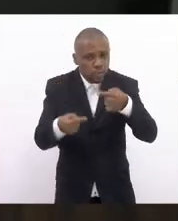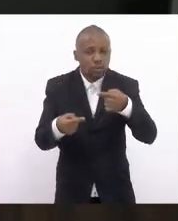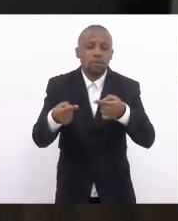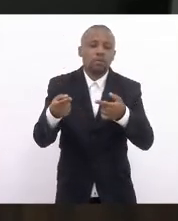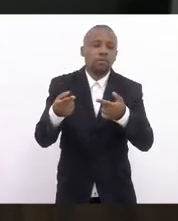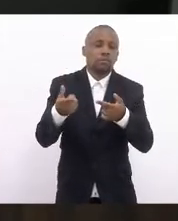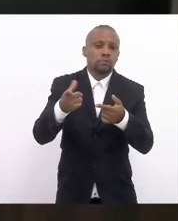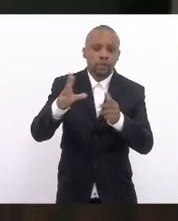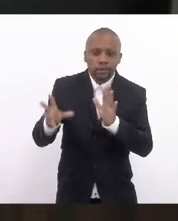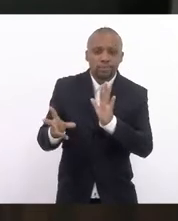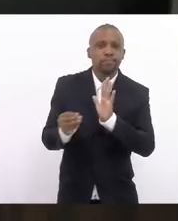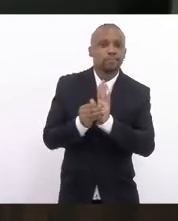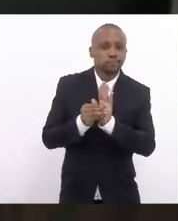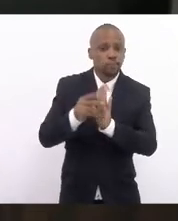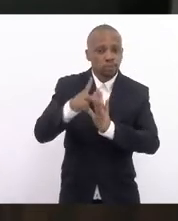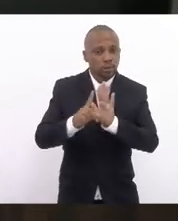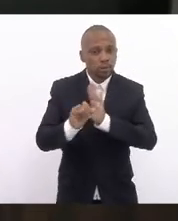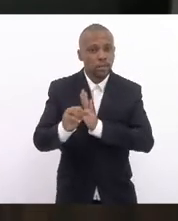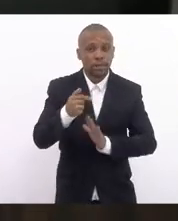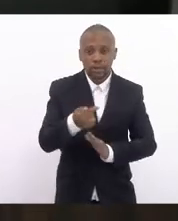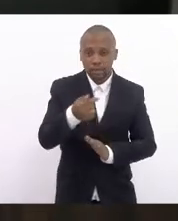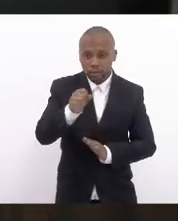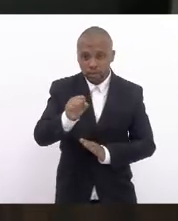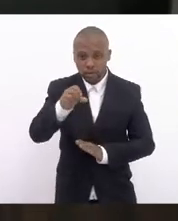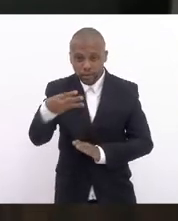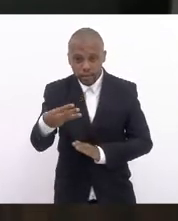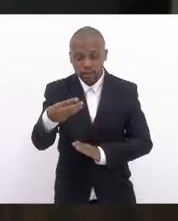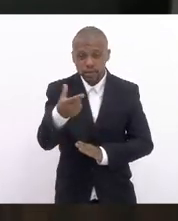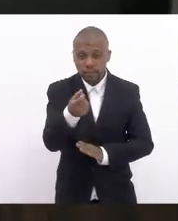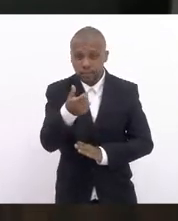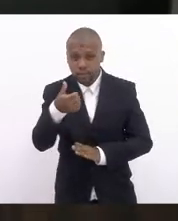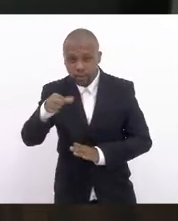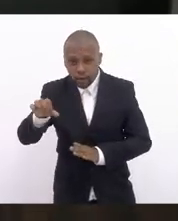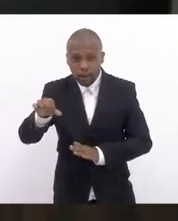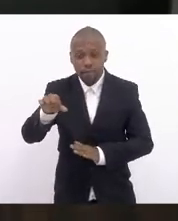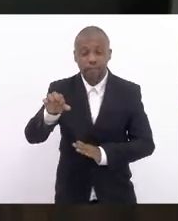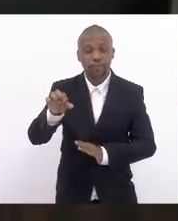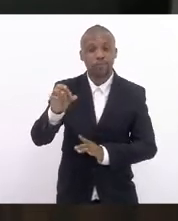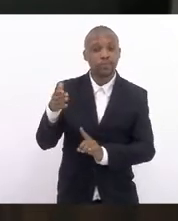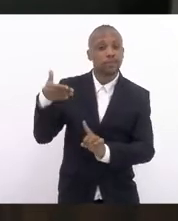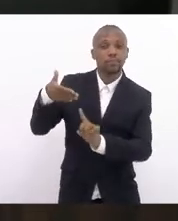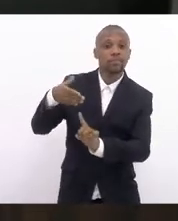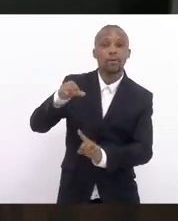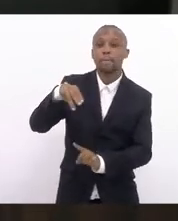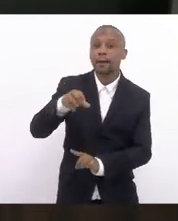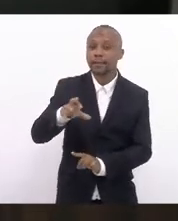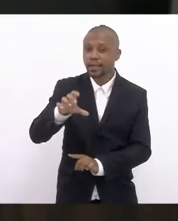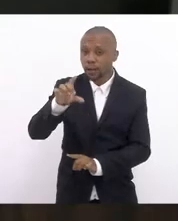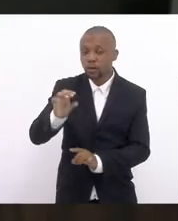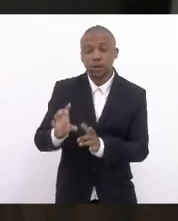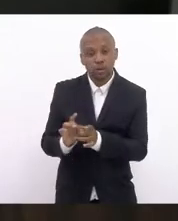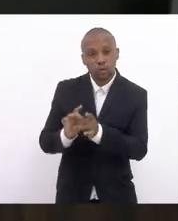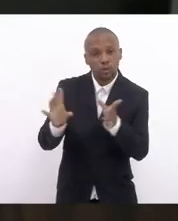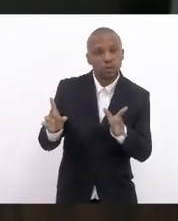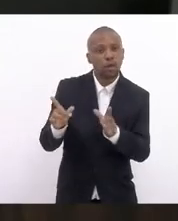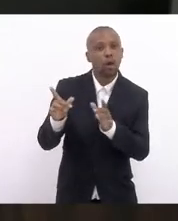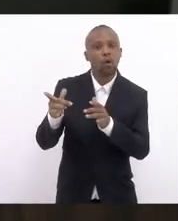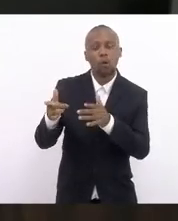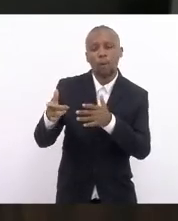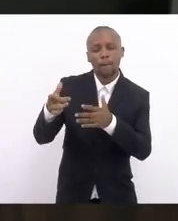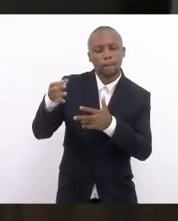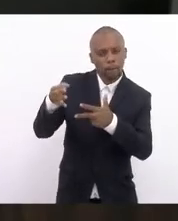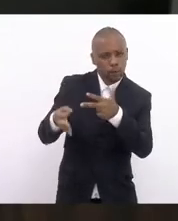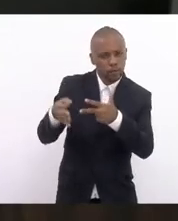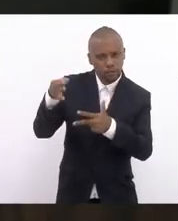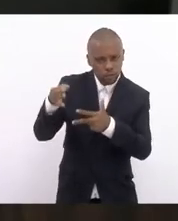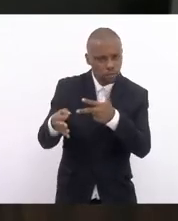assim emendado. Projeto de lei 783-A, de 19, de autoria do deputado Marcelo Dino, que autoriza o Poder Executivo a instituir o Sistema Estadual de Emergência